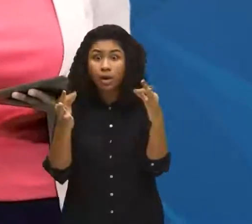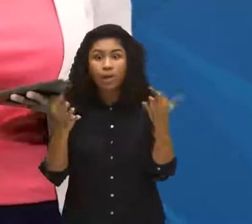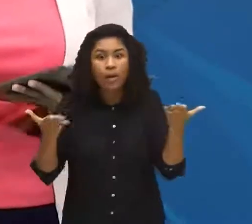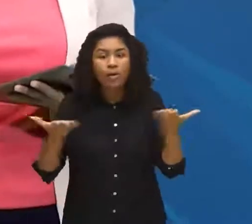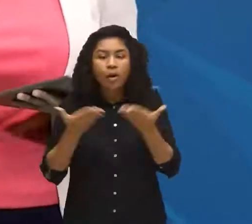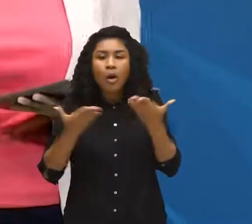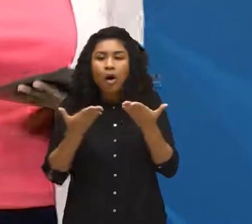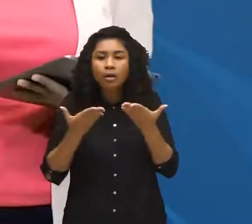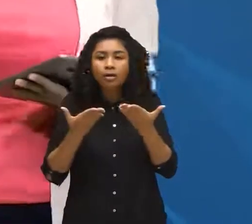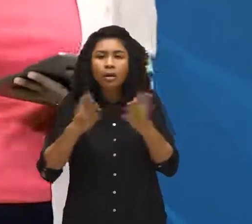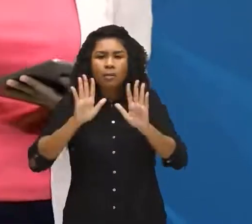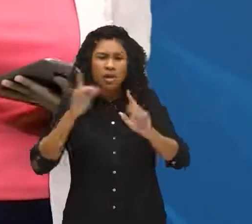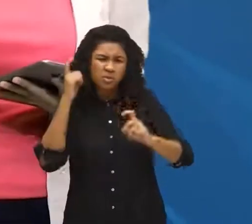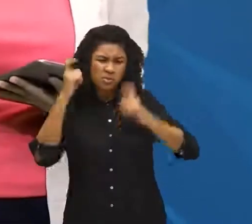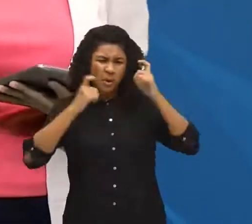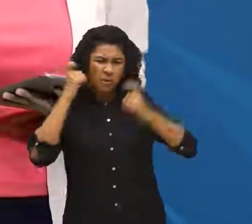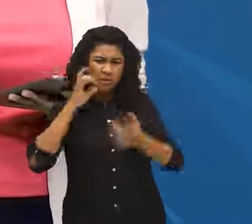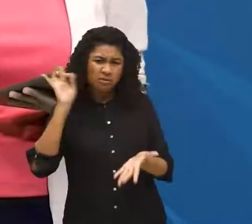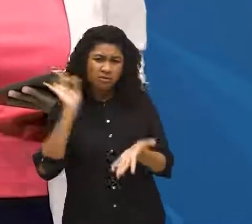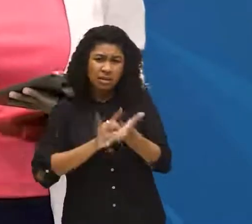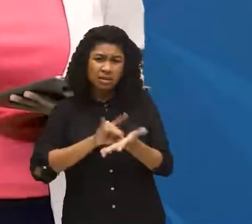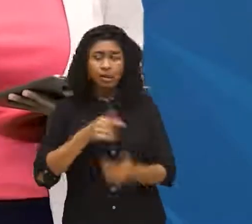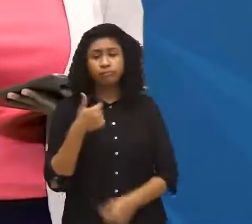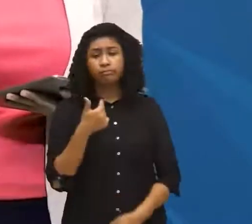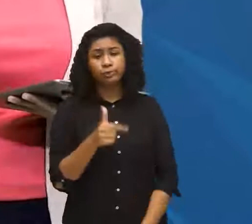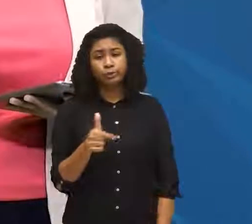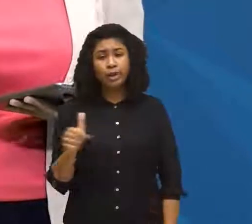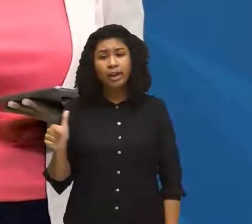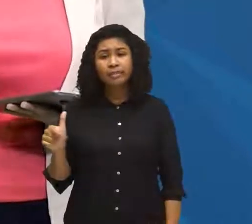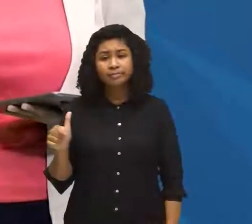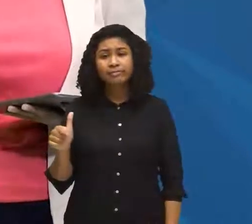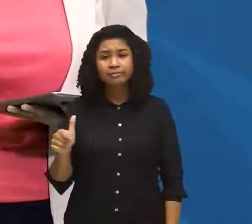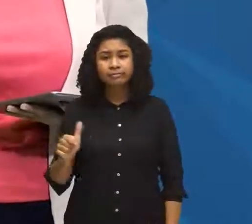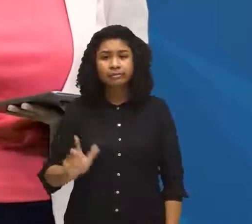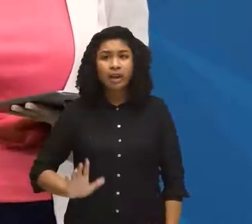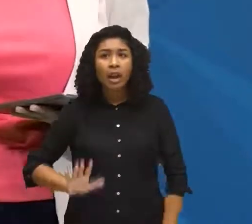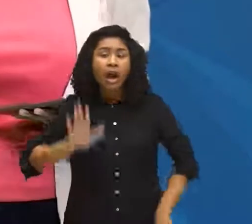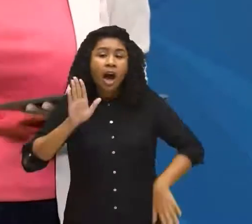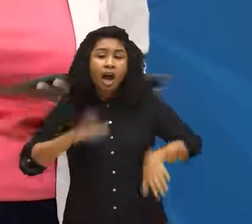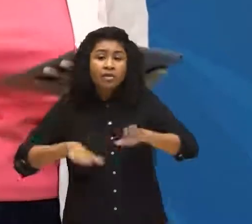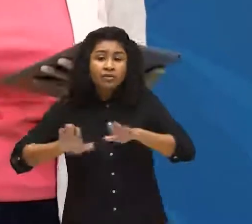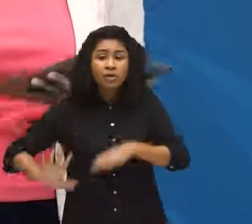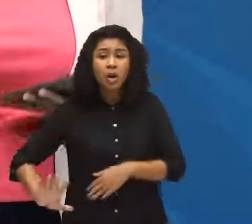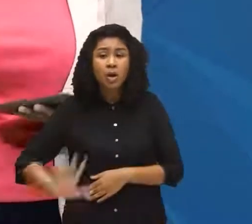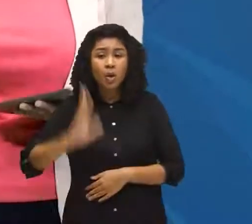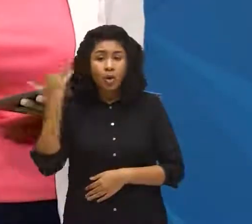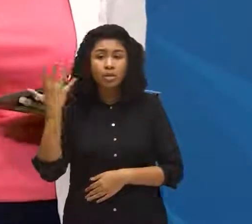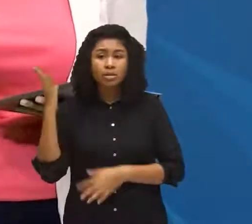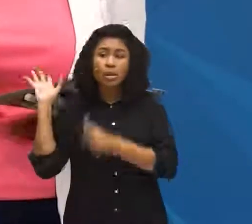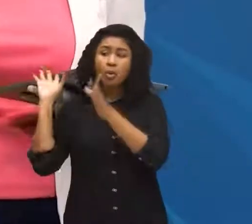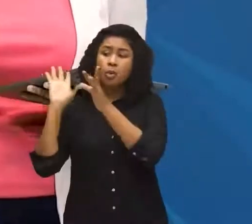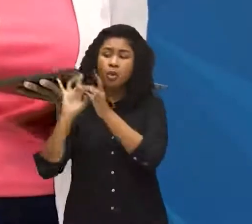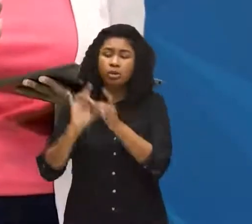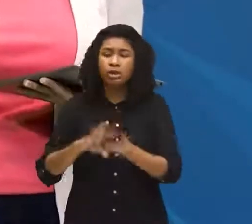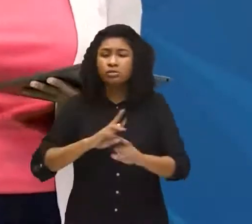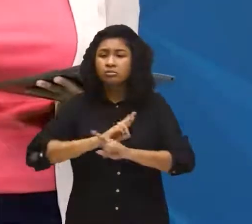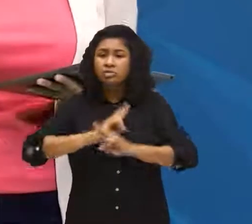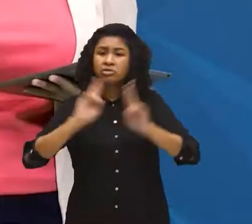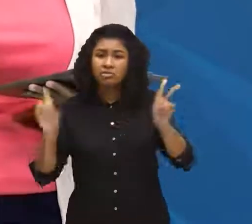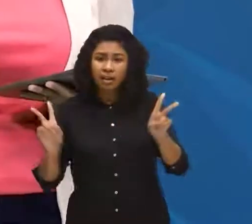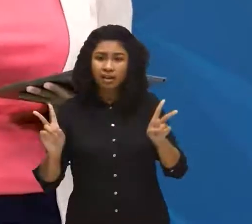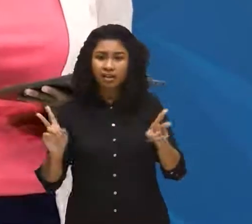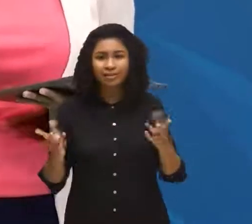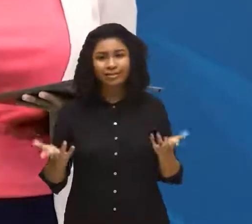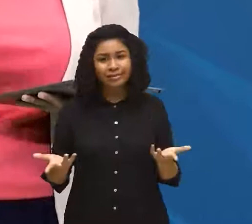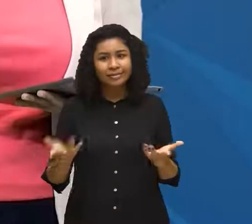com a verdade, não é? Então, sempre verifique. Às vezes é uma coisa que aconteceu num outro contexto e a galera está manipulando para você se convencer de que